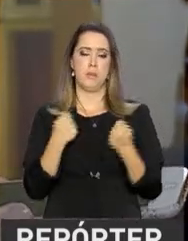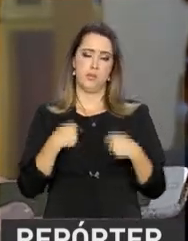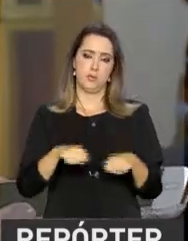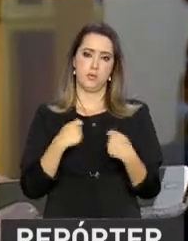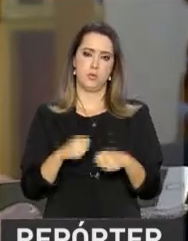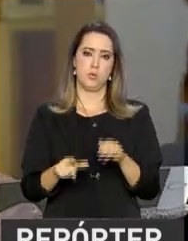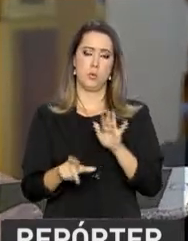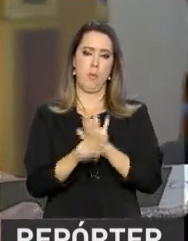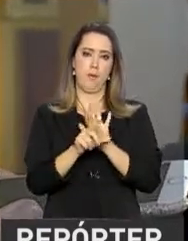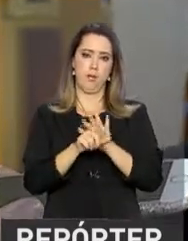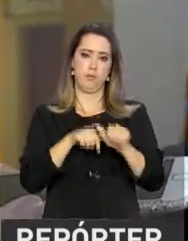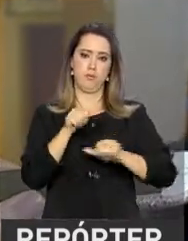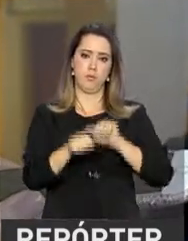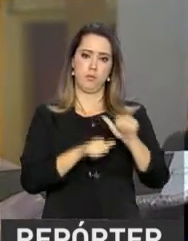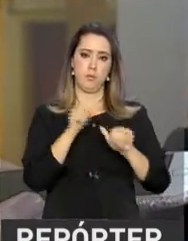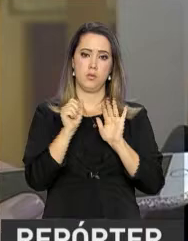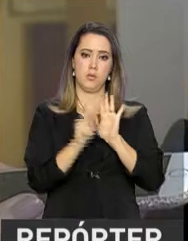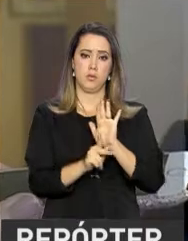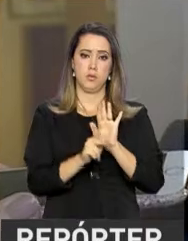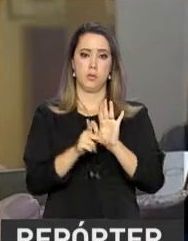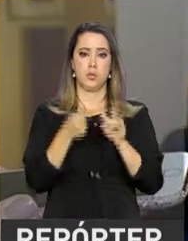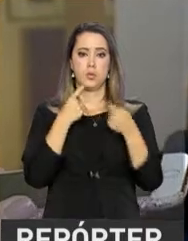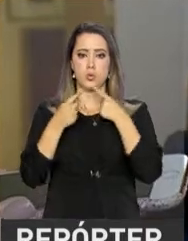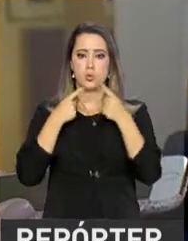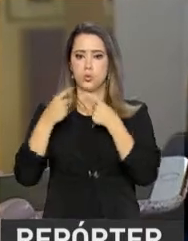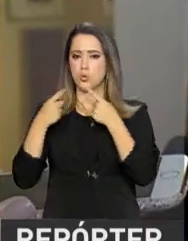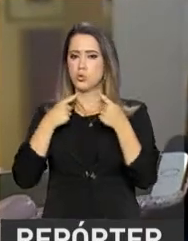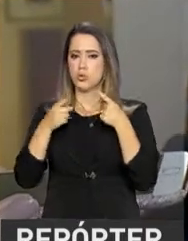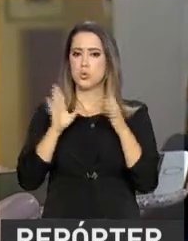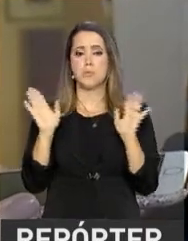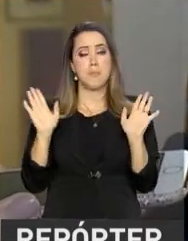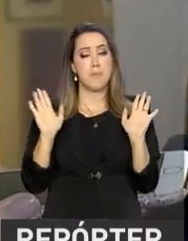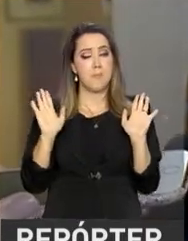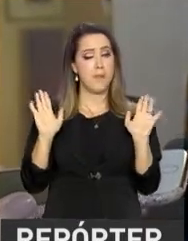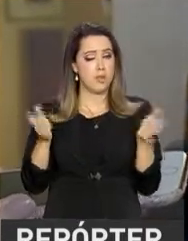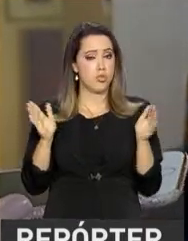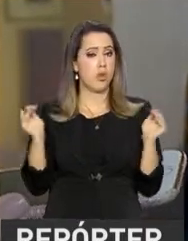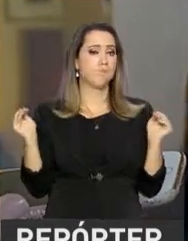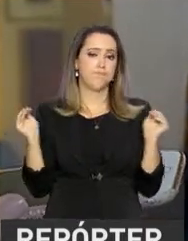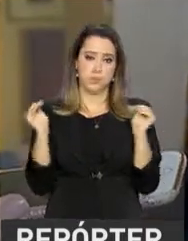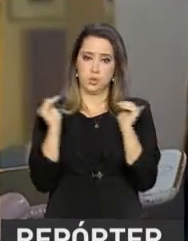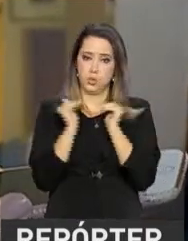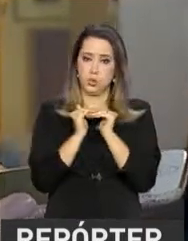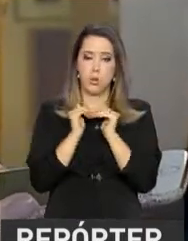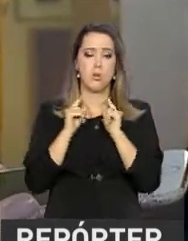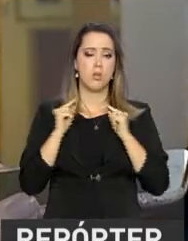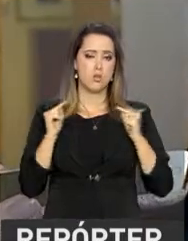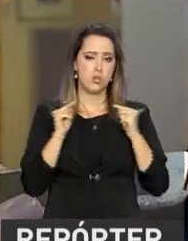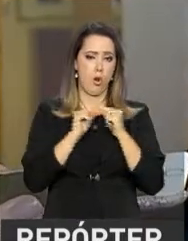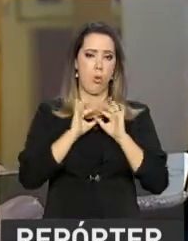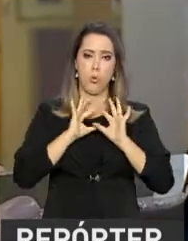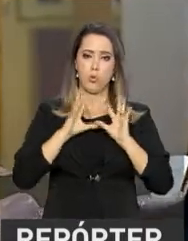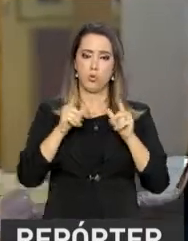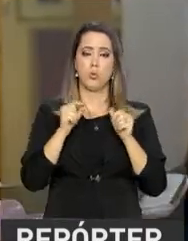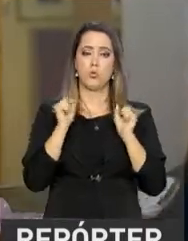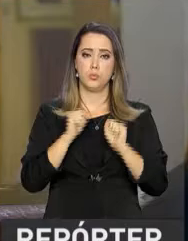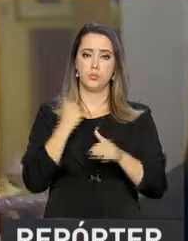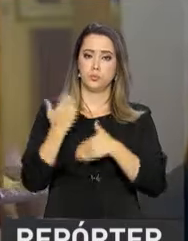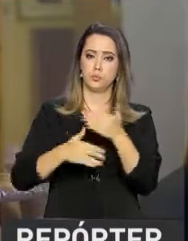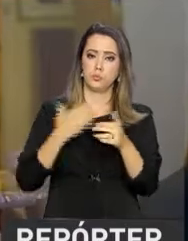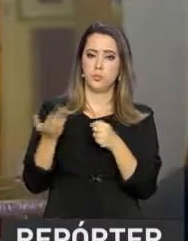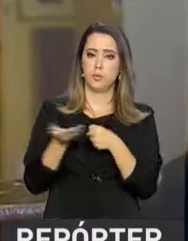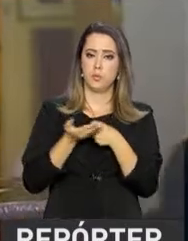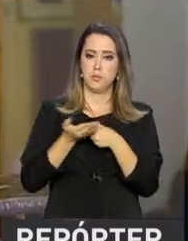Previdência que foi na altura muito discutida, mas que hoje tem um consenso, porque é uma forma de garantir a sustentabilidade a